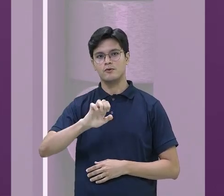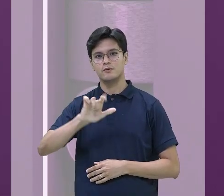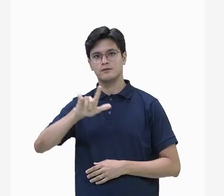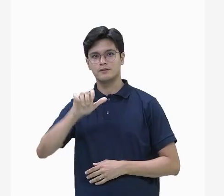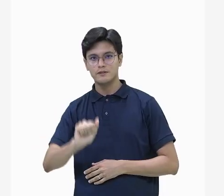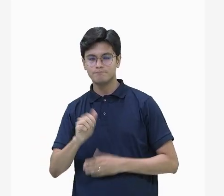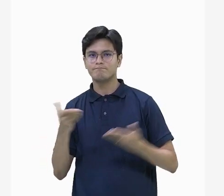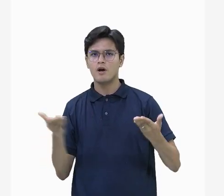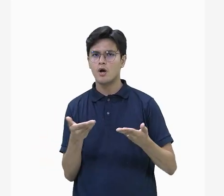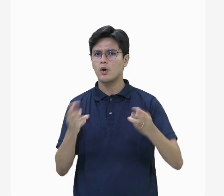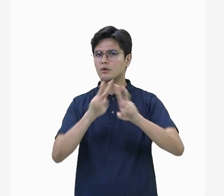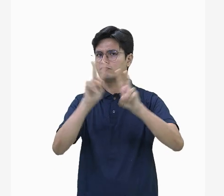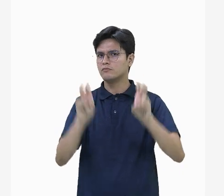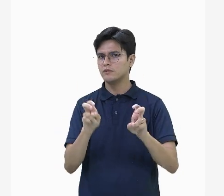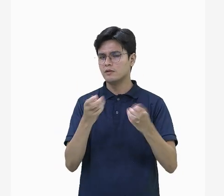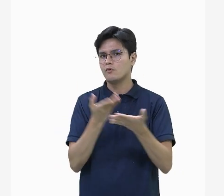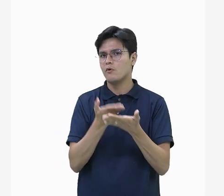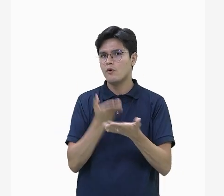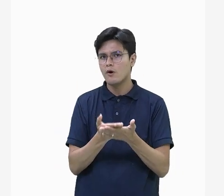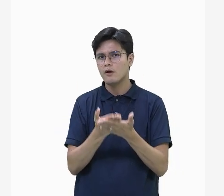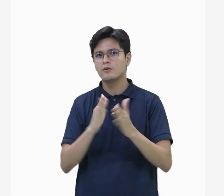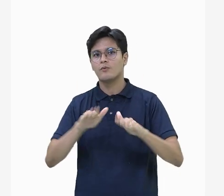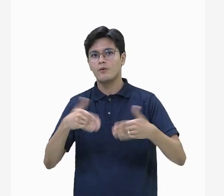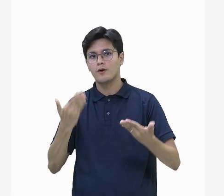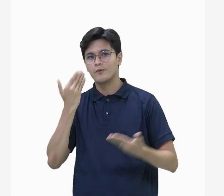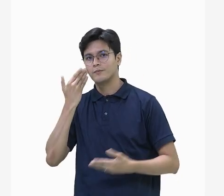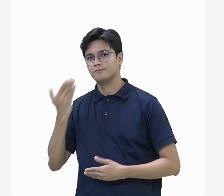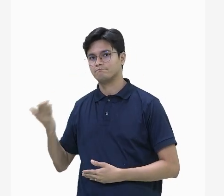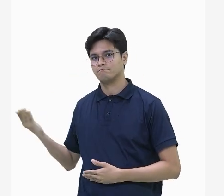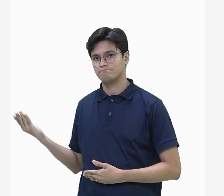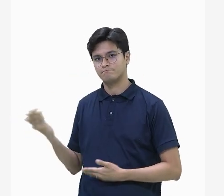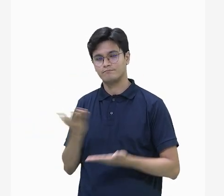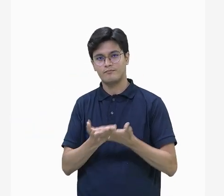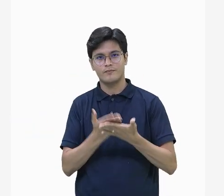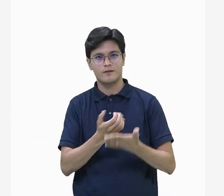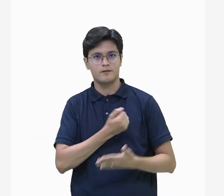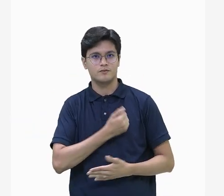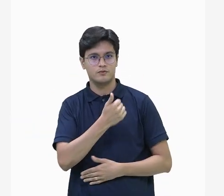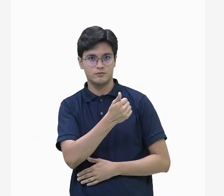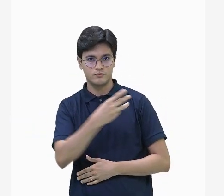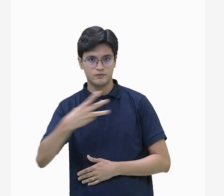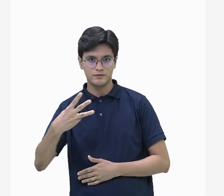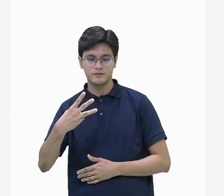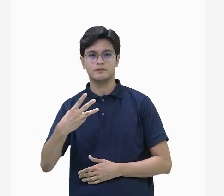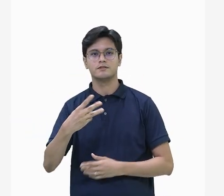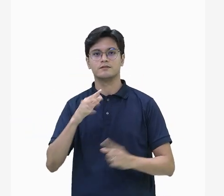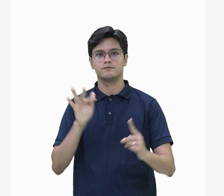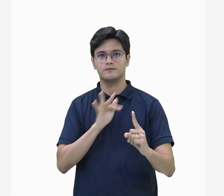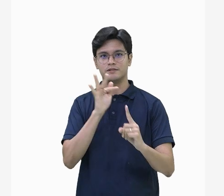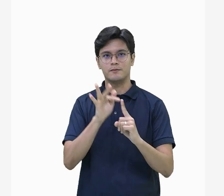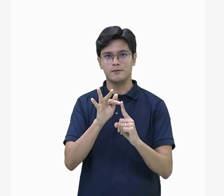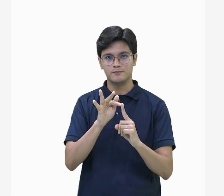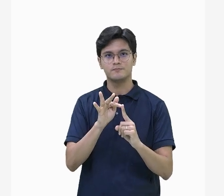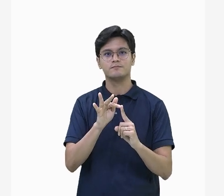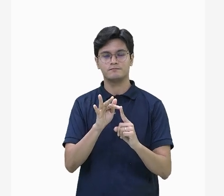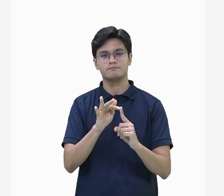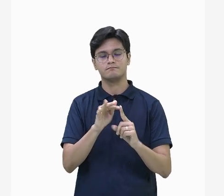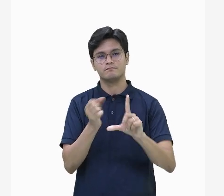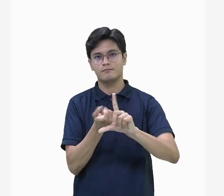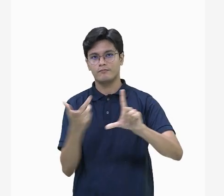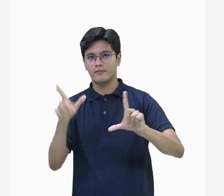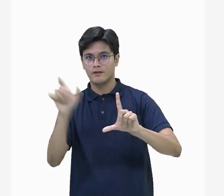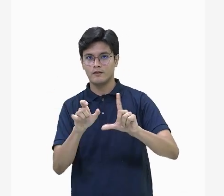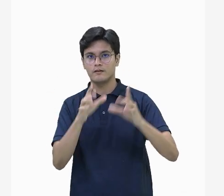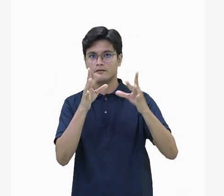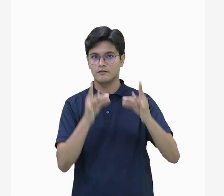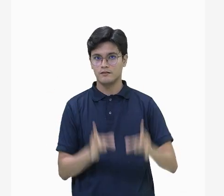aula. Aula 13, objeto de conhecimento, função logarítmica. Detalhamento, imagem